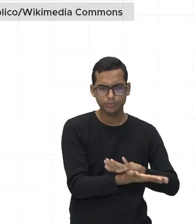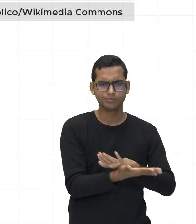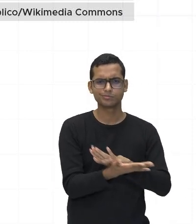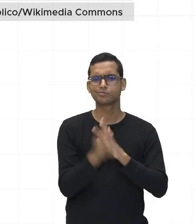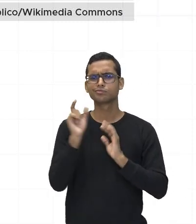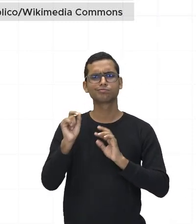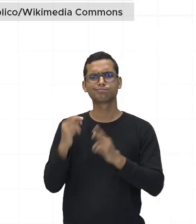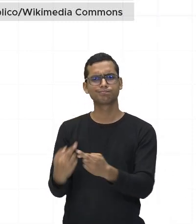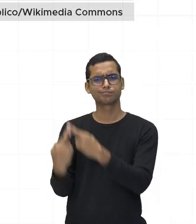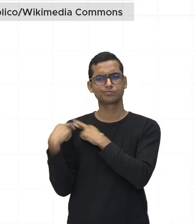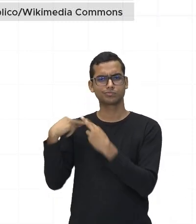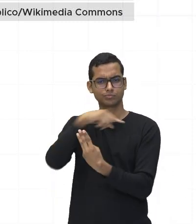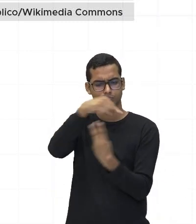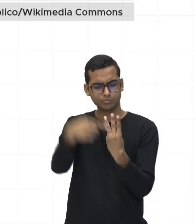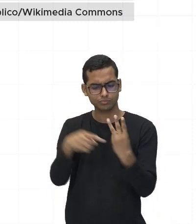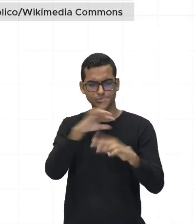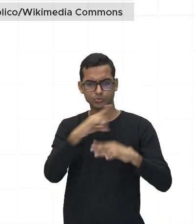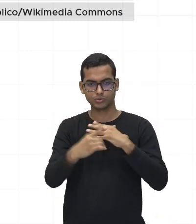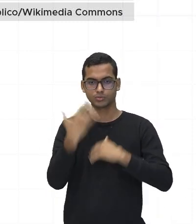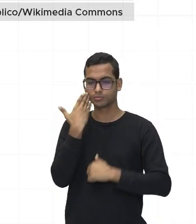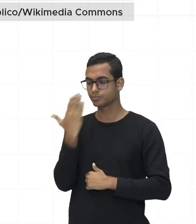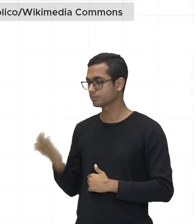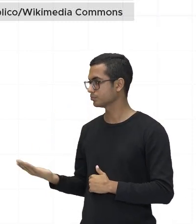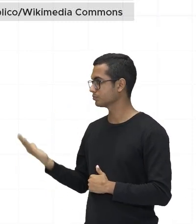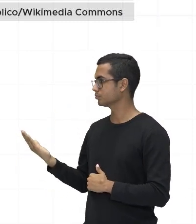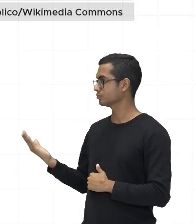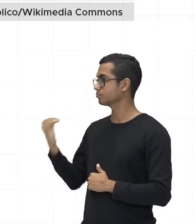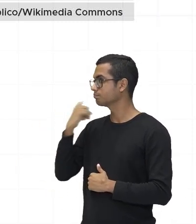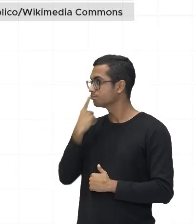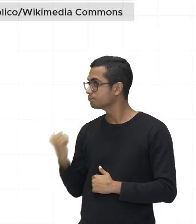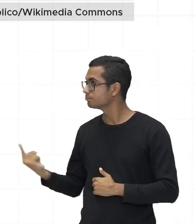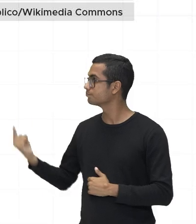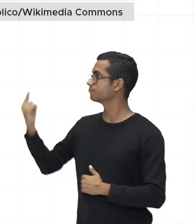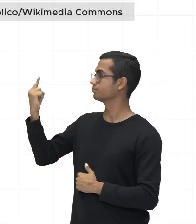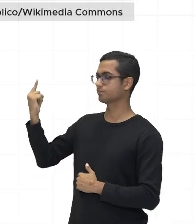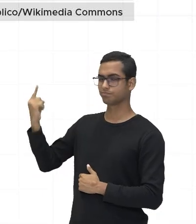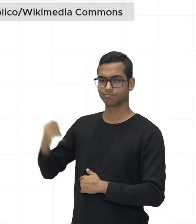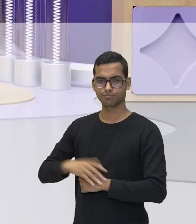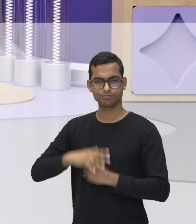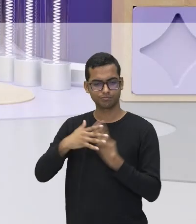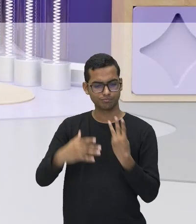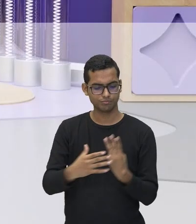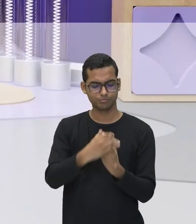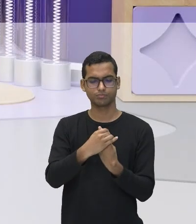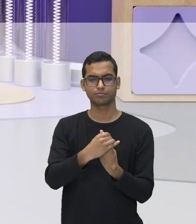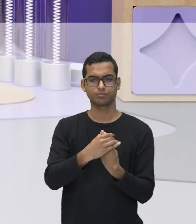ciclo? São esses três deuses, essa trindade, essa trimurti.